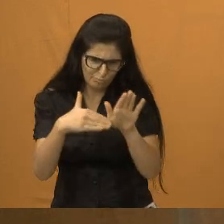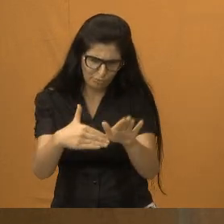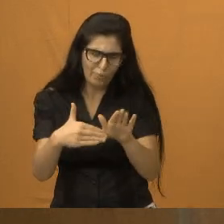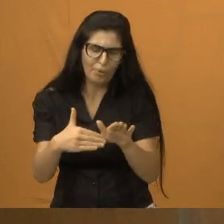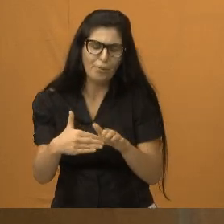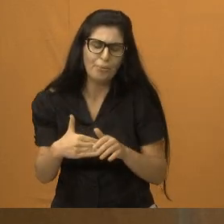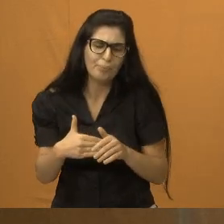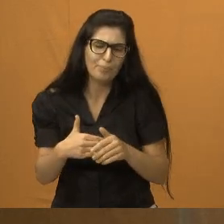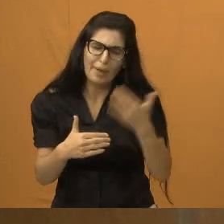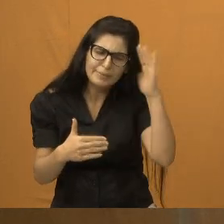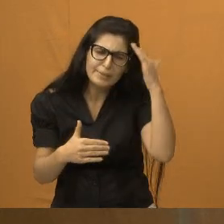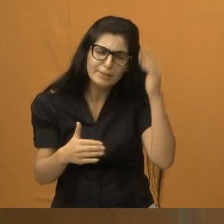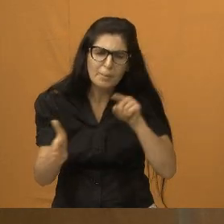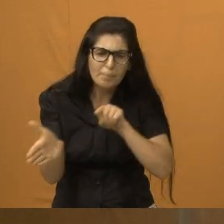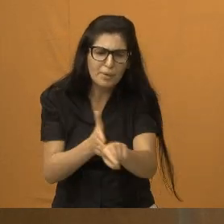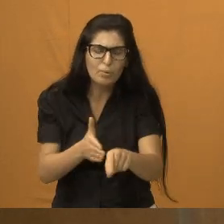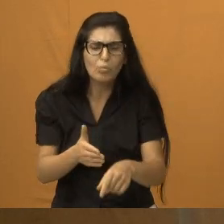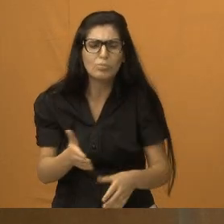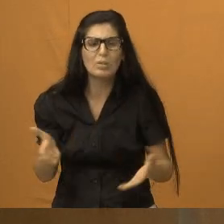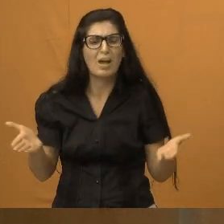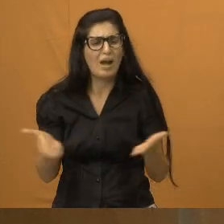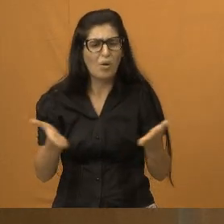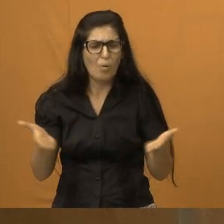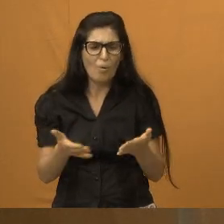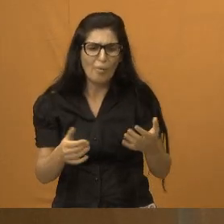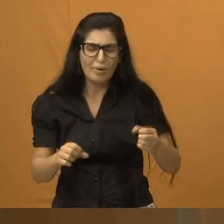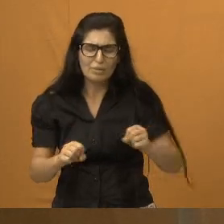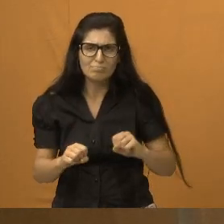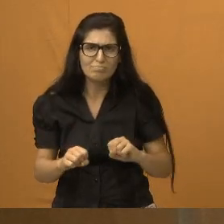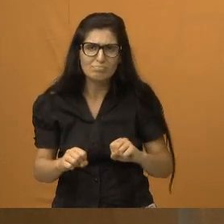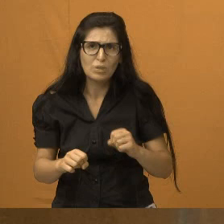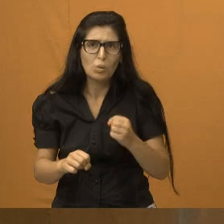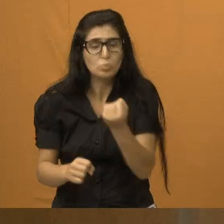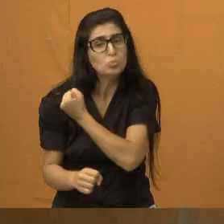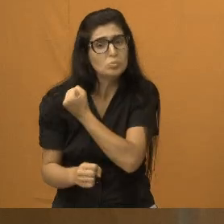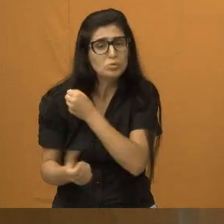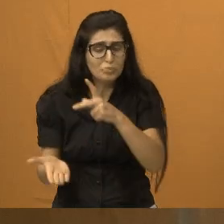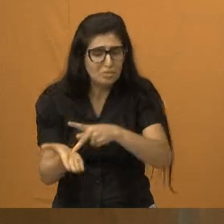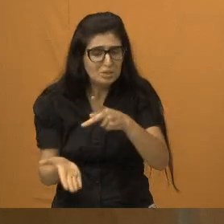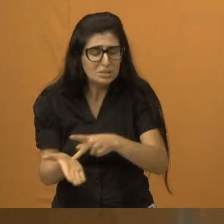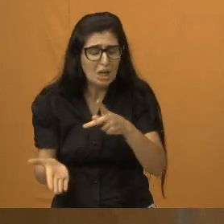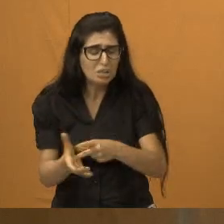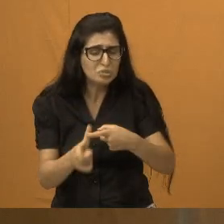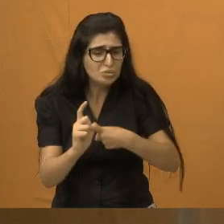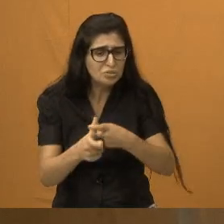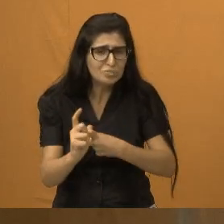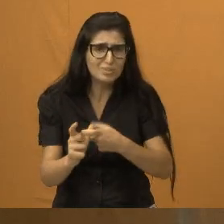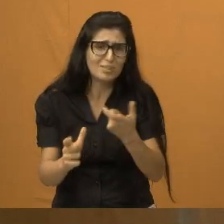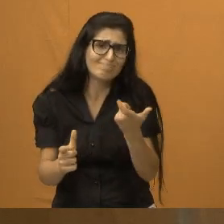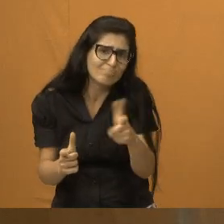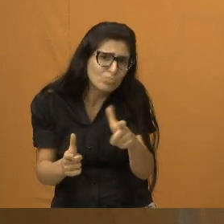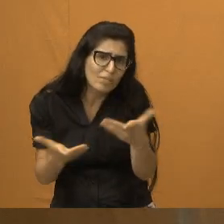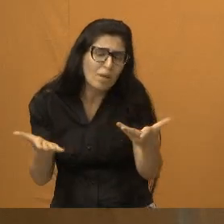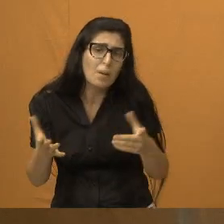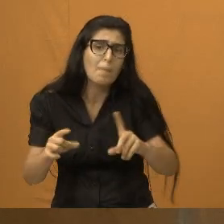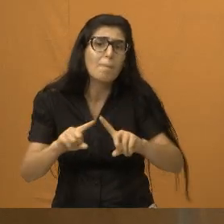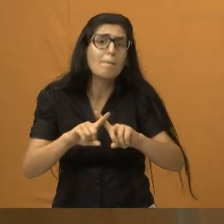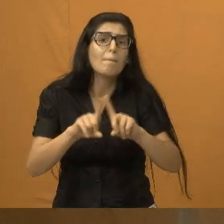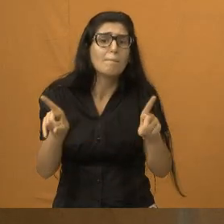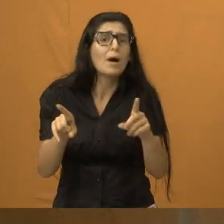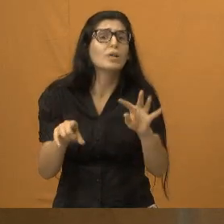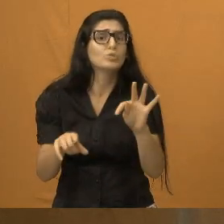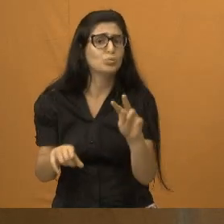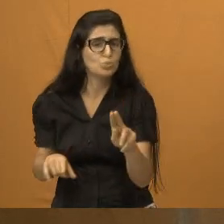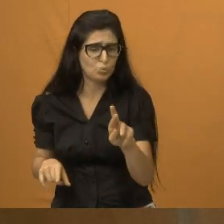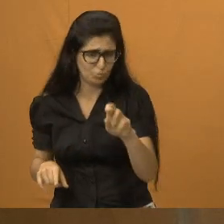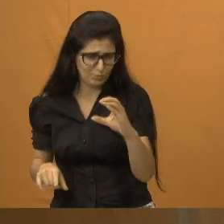não conseguimos, neste momento, ter uma estimativa clara desse valor. Mas podemos, sim, como até mesmo comentou nosso companheiro ali, o Turci,